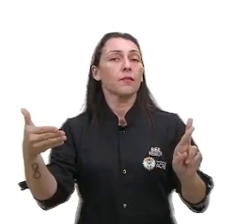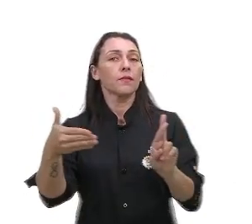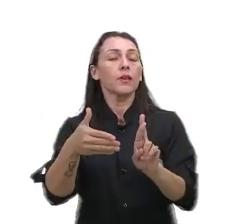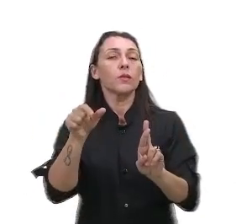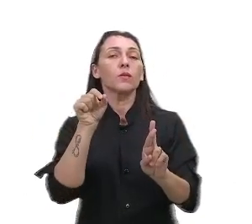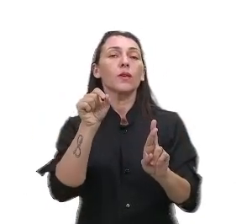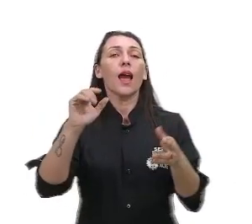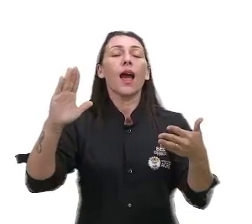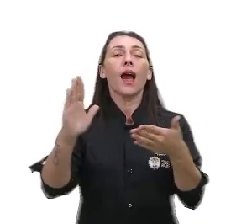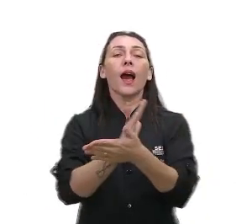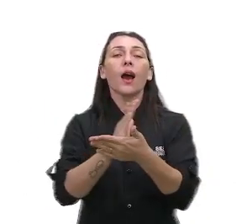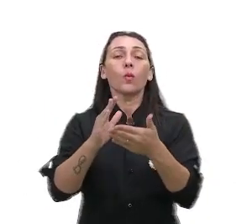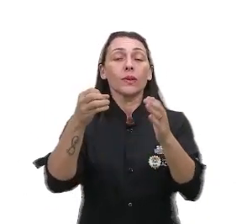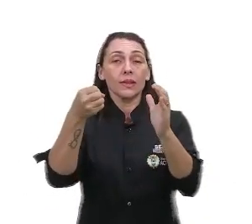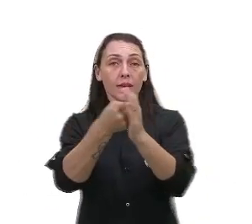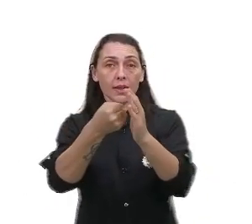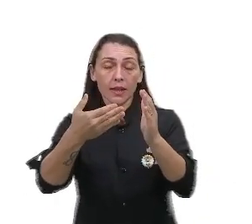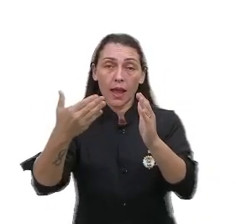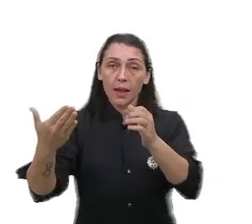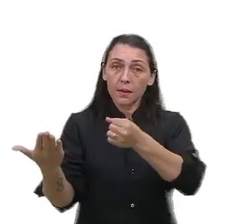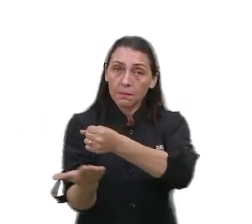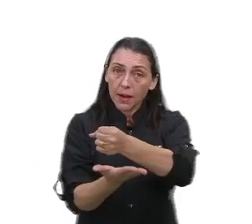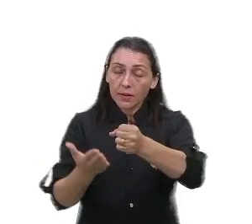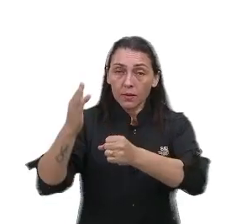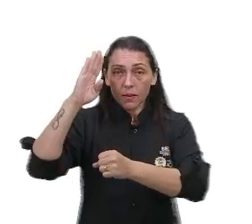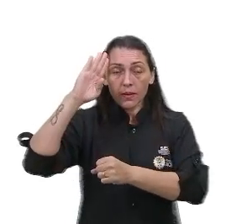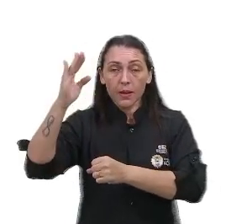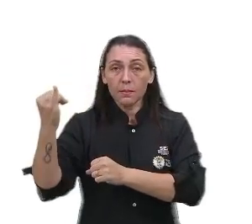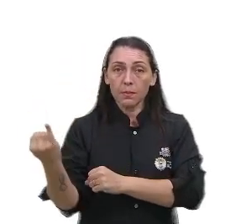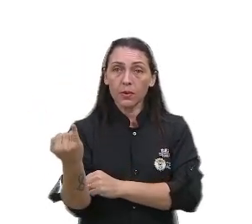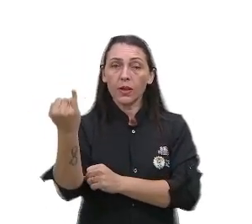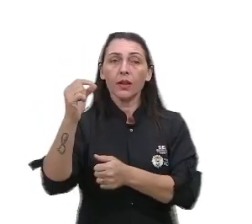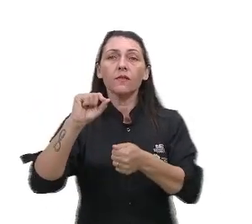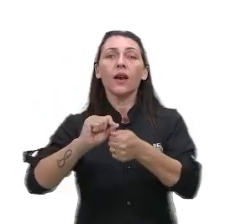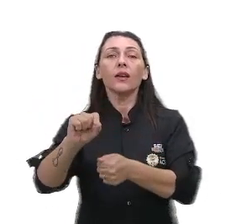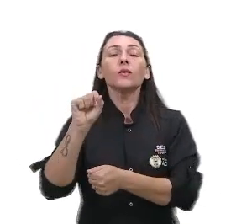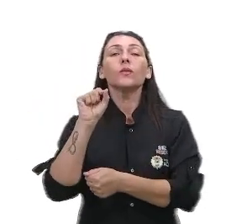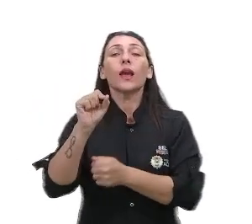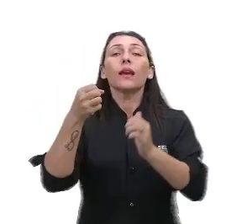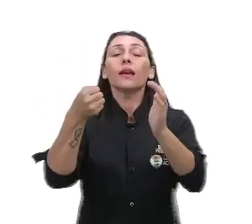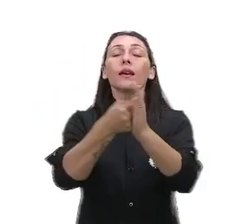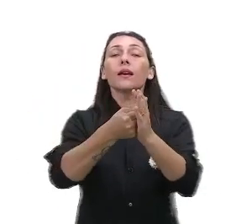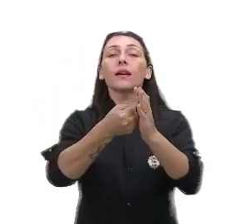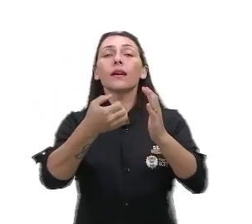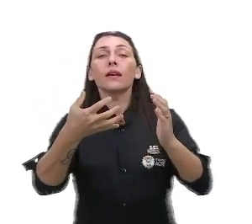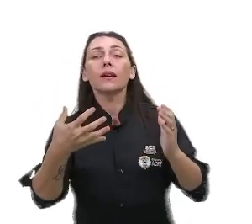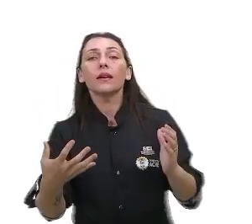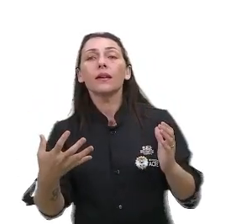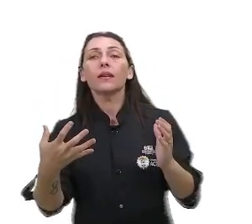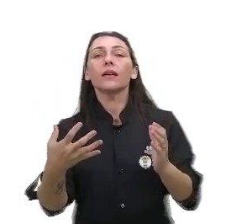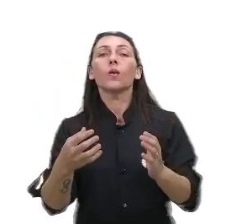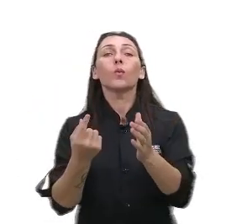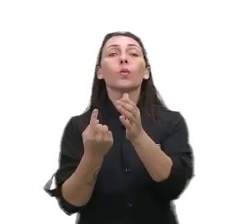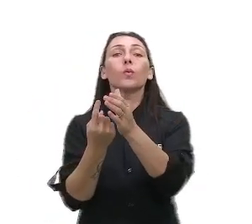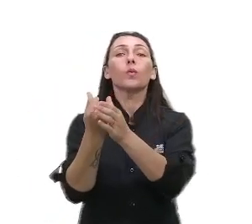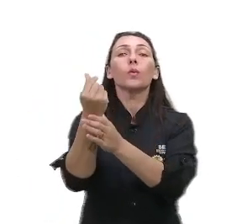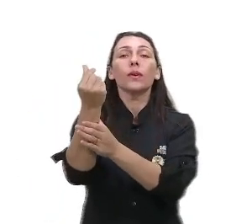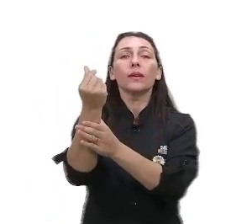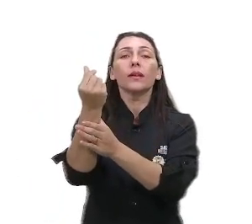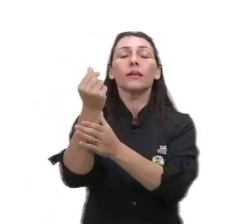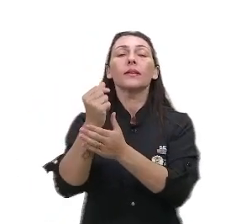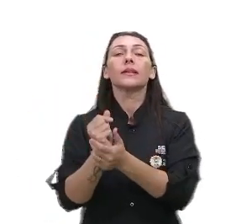referem-se a alguns aspectos fundamentais que fazem o quê? Caracterizam o